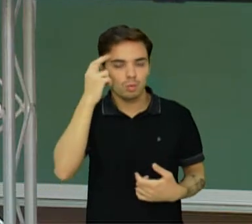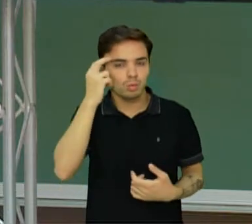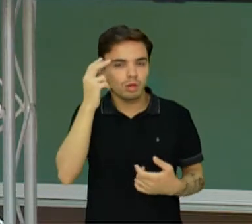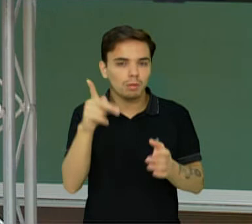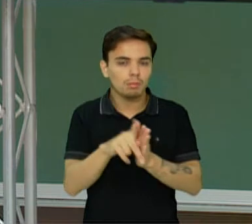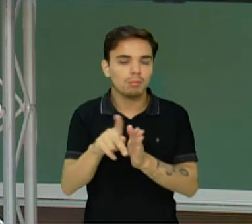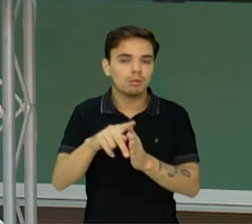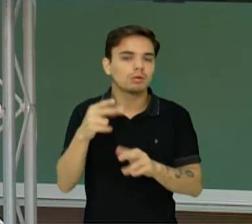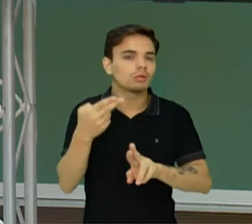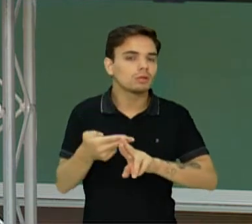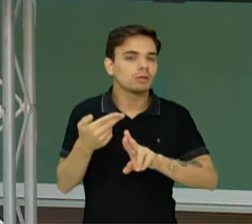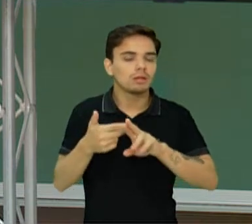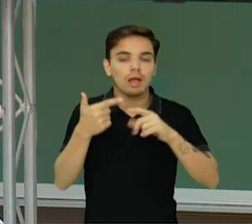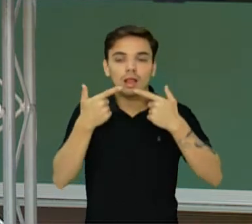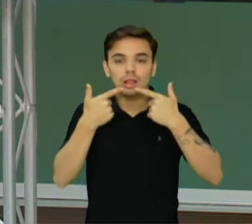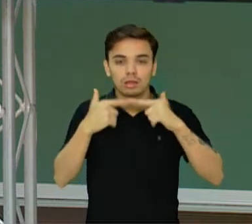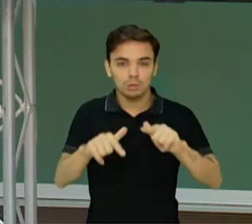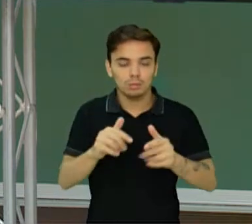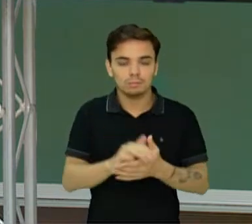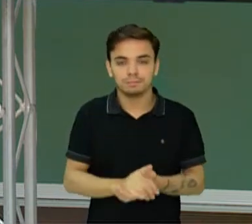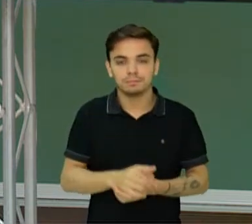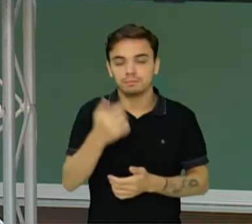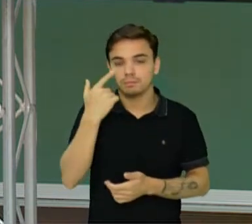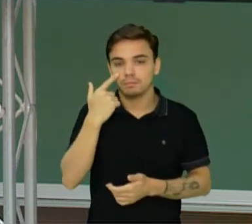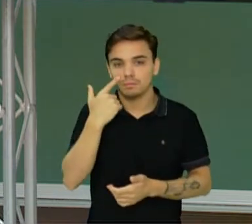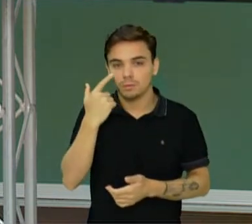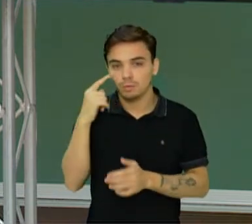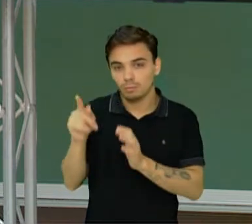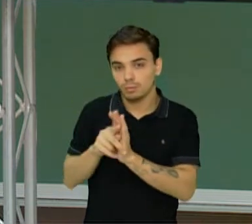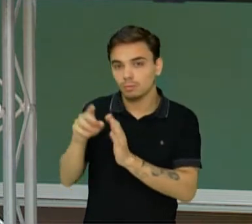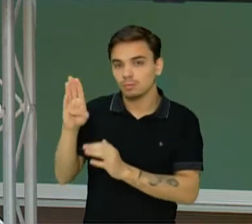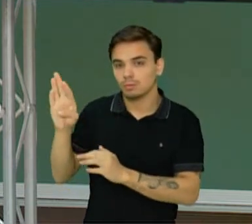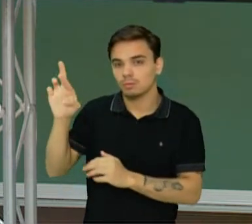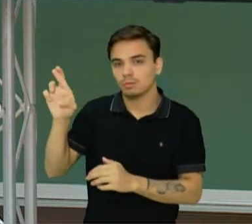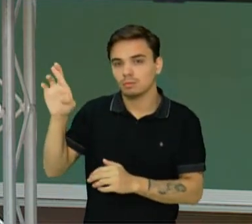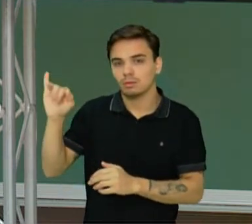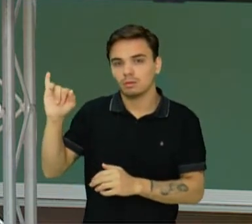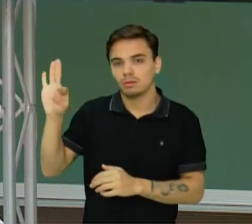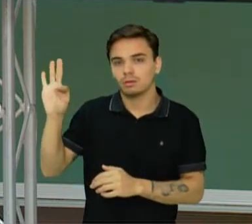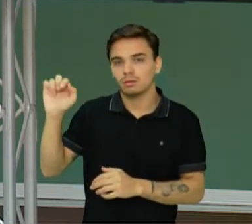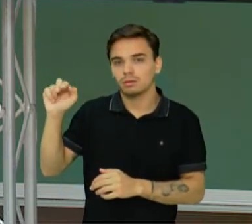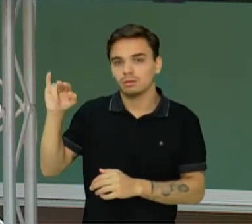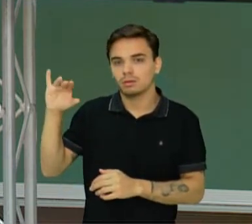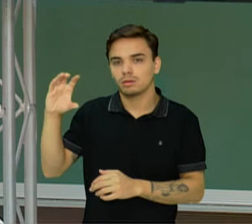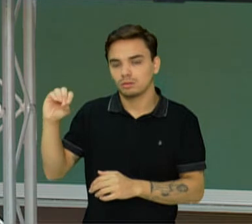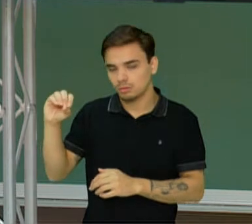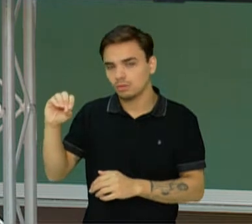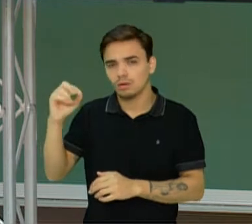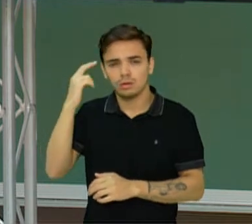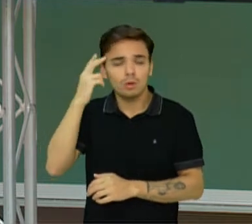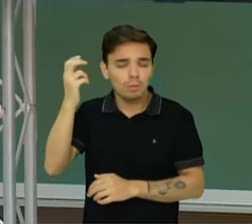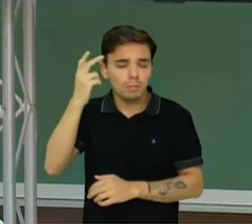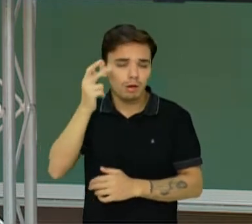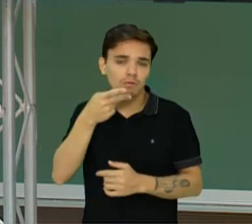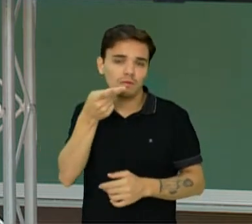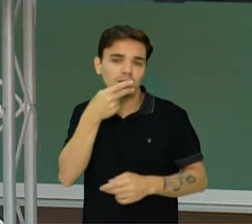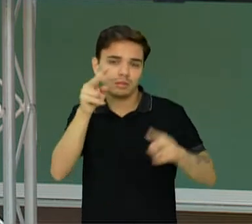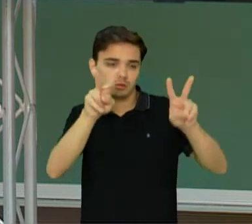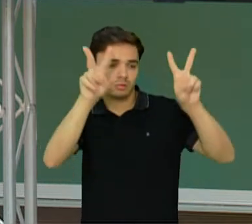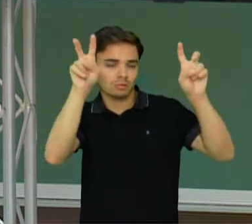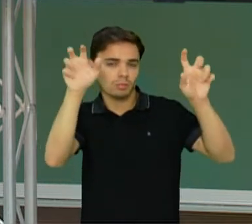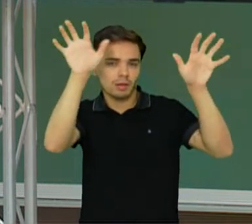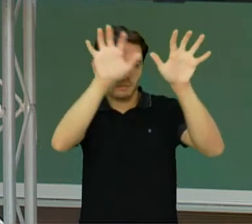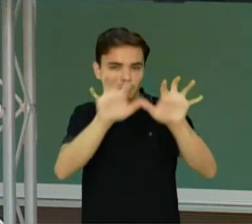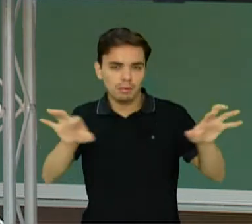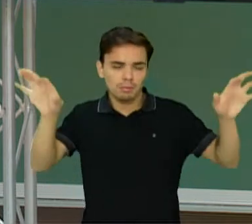falei, né? Culturalmente falando, para os britânicos é muito comum de se falar sobre o clima, coisa que para outras culturas talvez não. Aqui